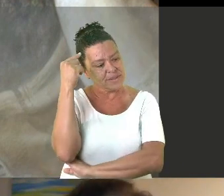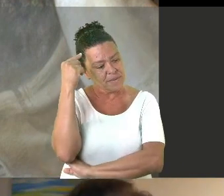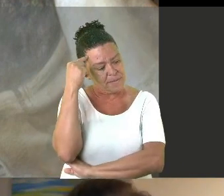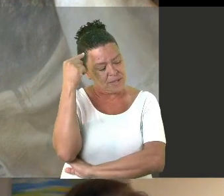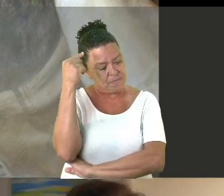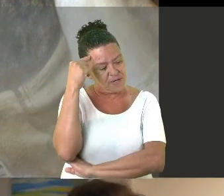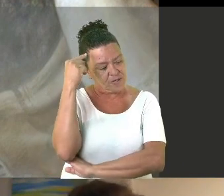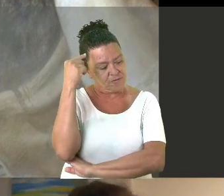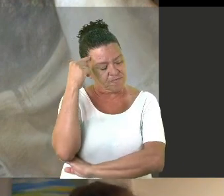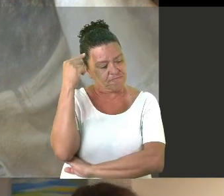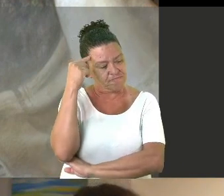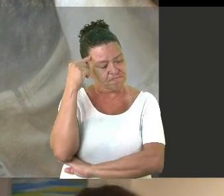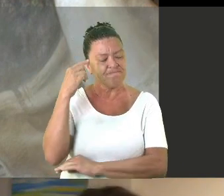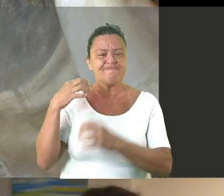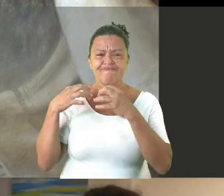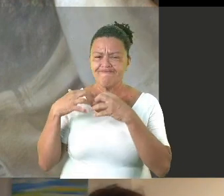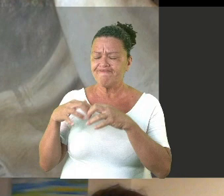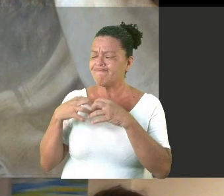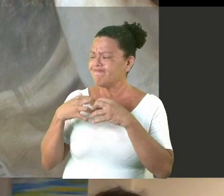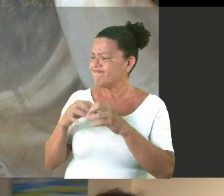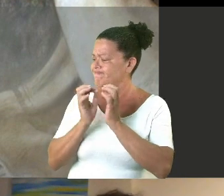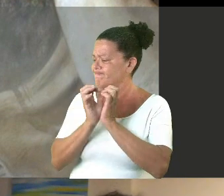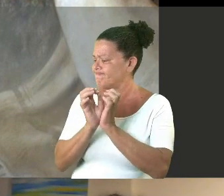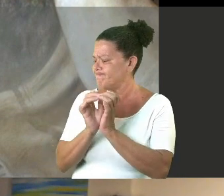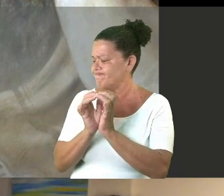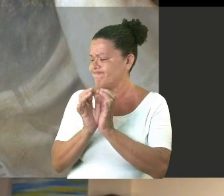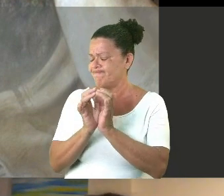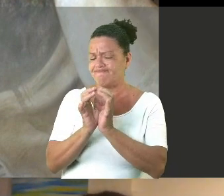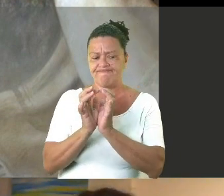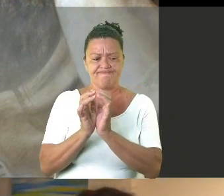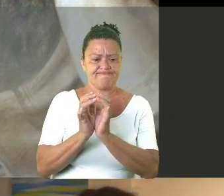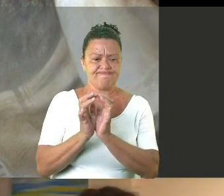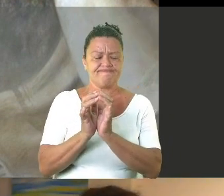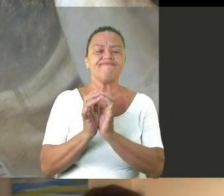comecei a refletir a respeito da passagem,